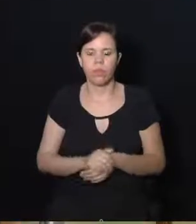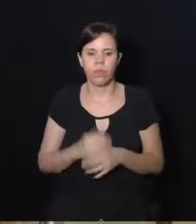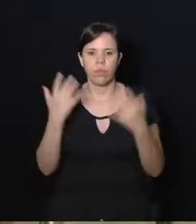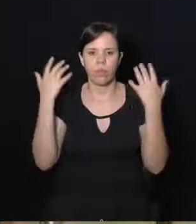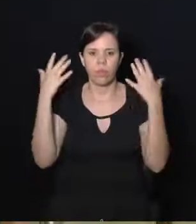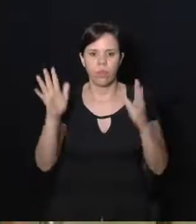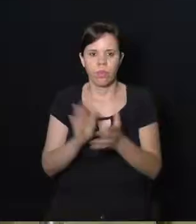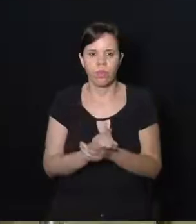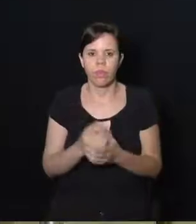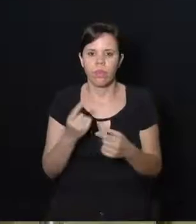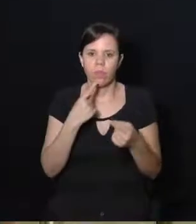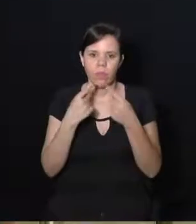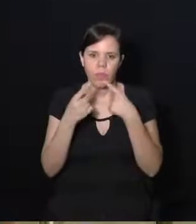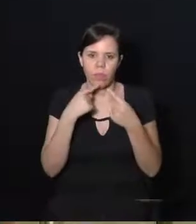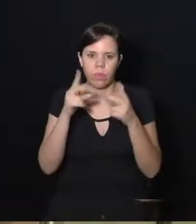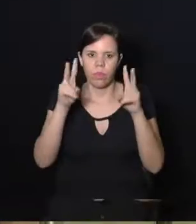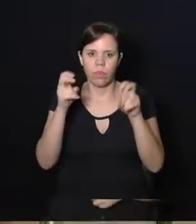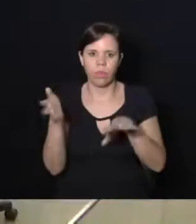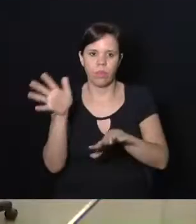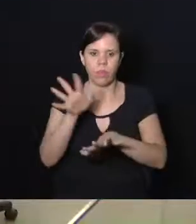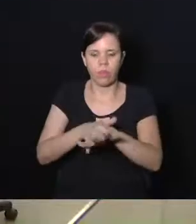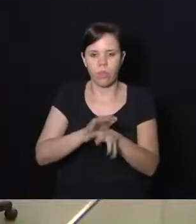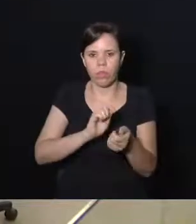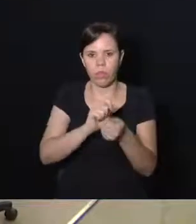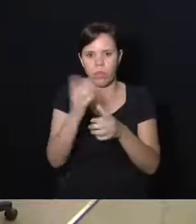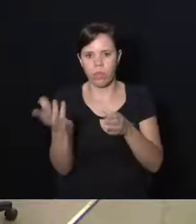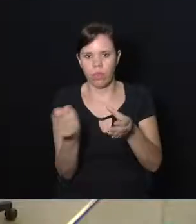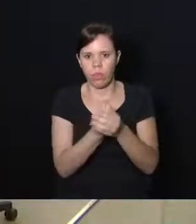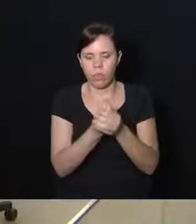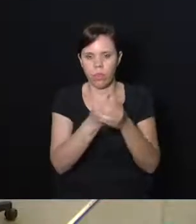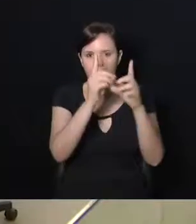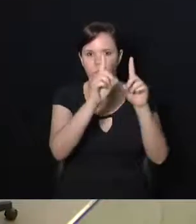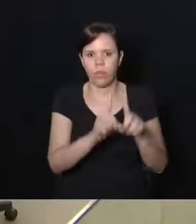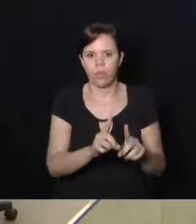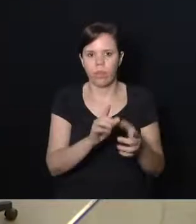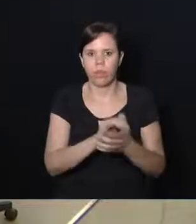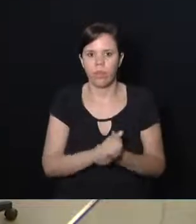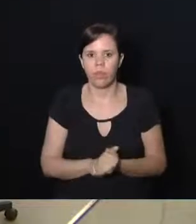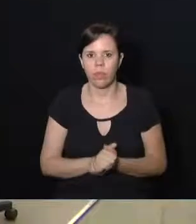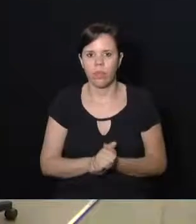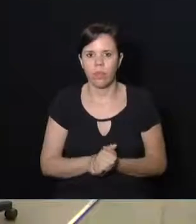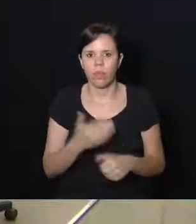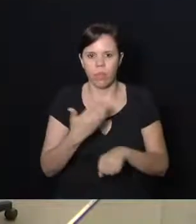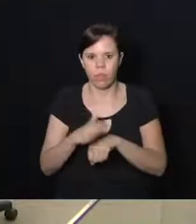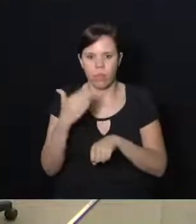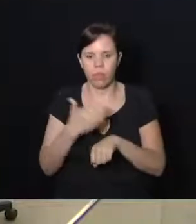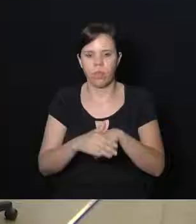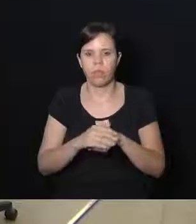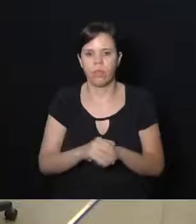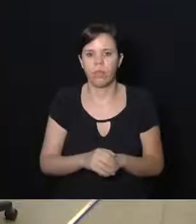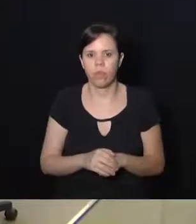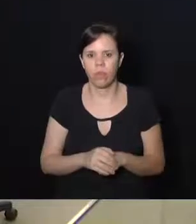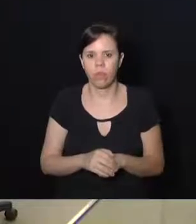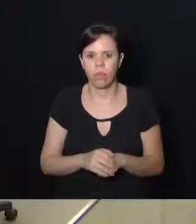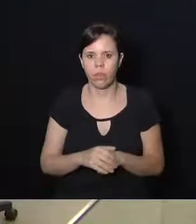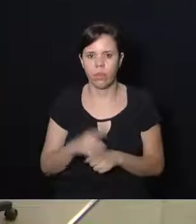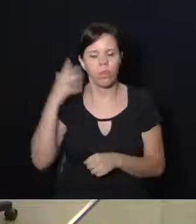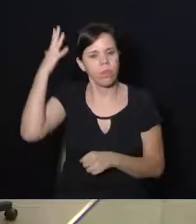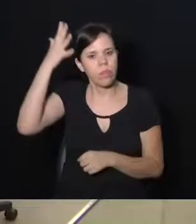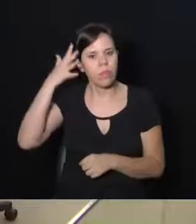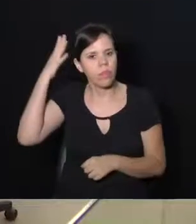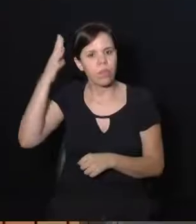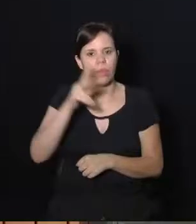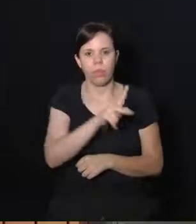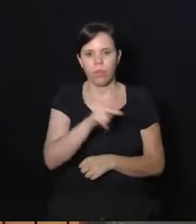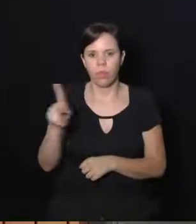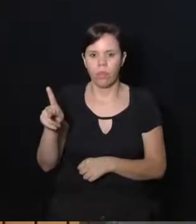evento Diálogo sobre Inclusão e Reabilitação das Pessoas com Deficiência na Prática, que contou com uma palestra do